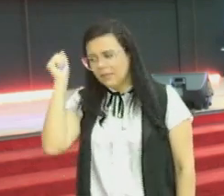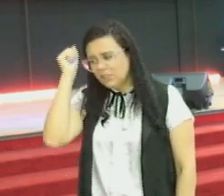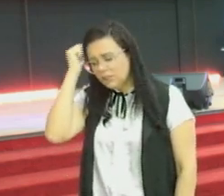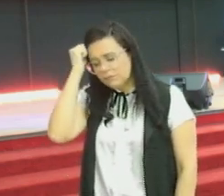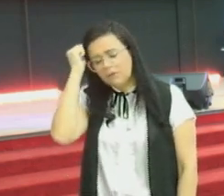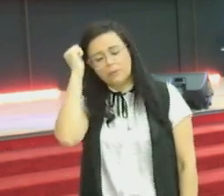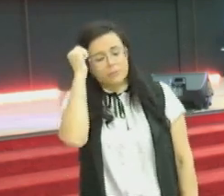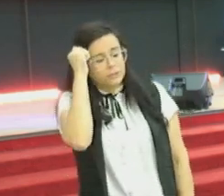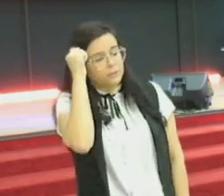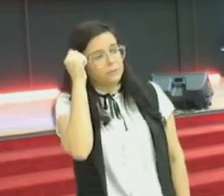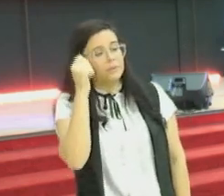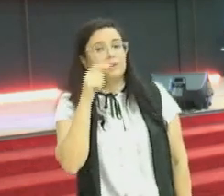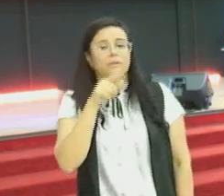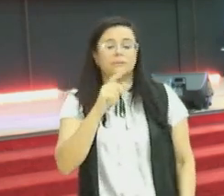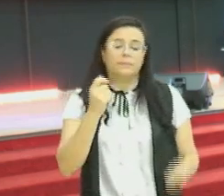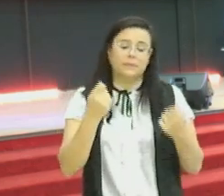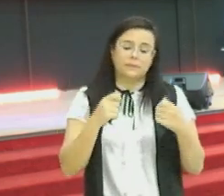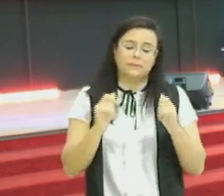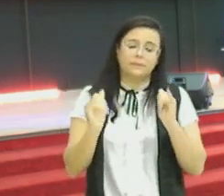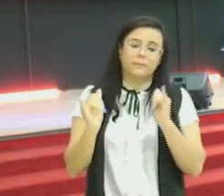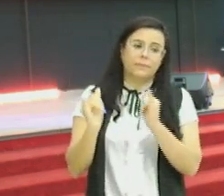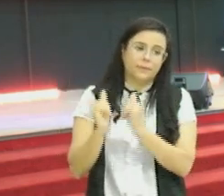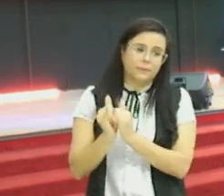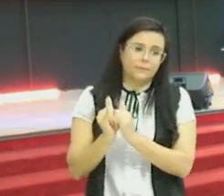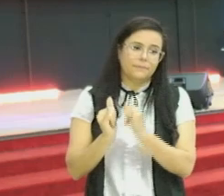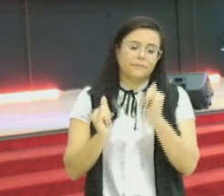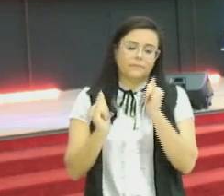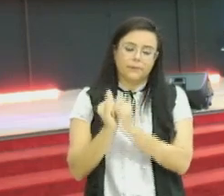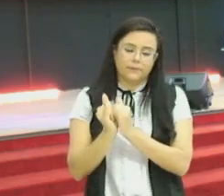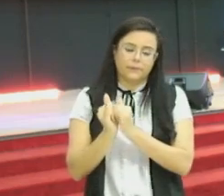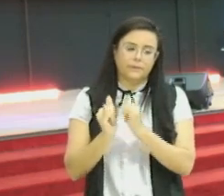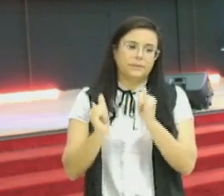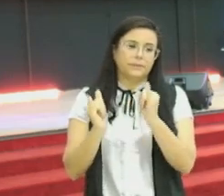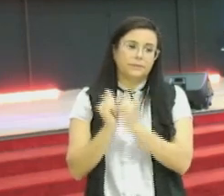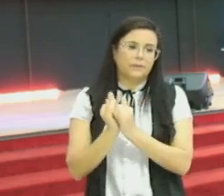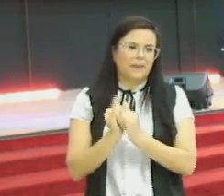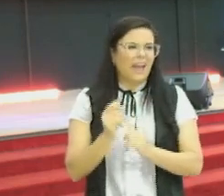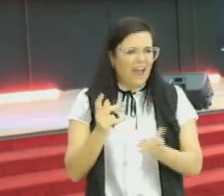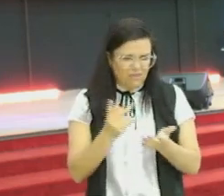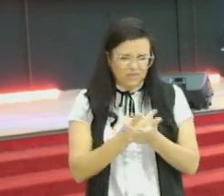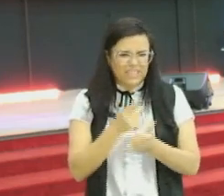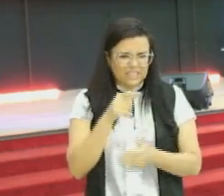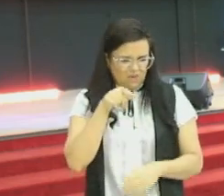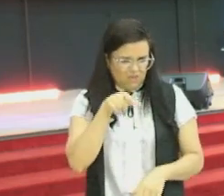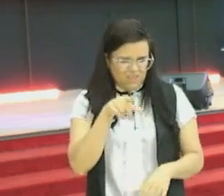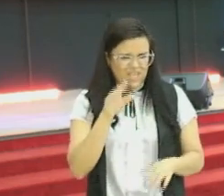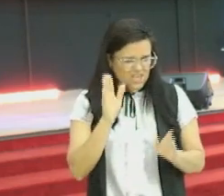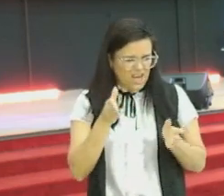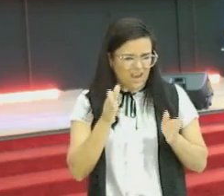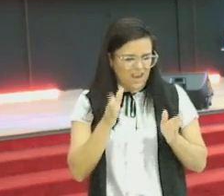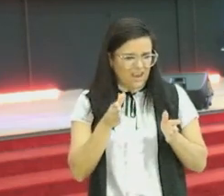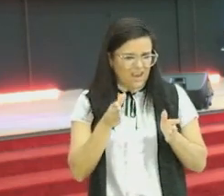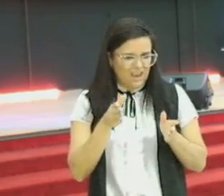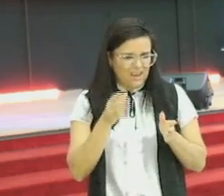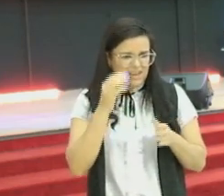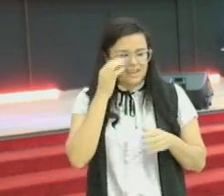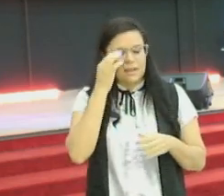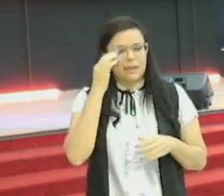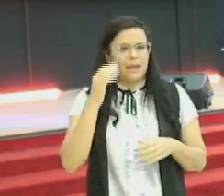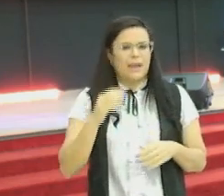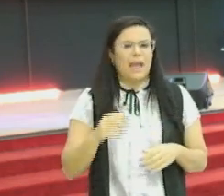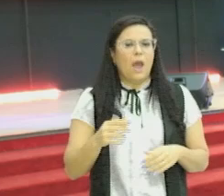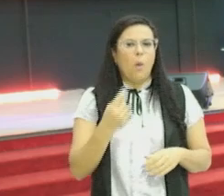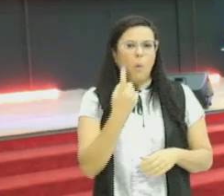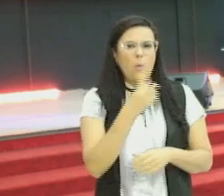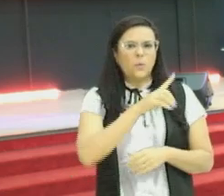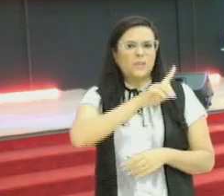quarta. Jesus disse, num dia só, eu não sei se já aconteceu isso com alguém, mas uma pessoa pedir perdão 7 dias. Eu acho